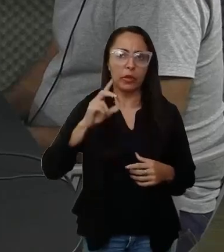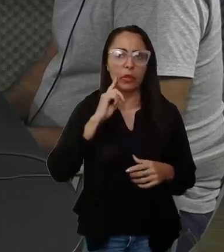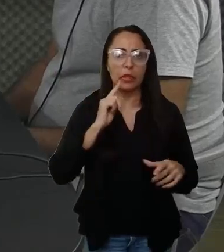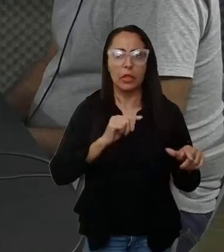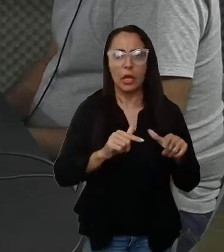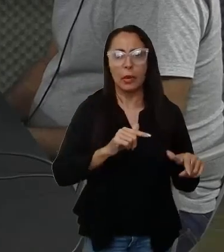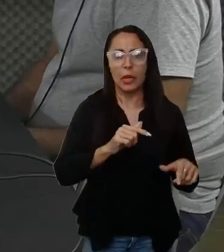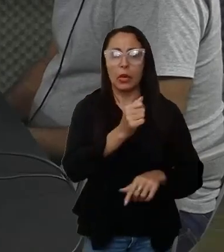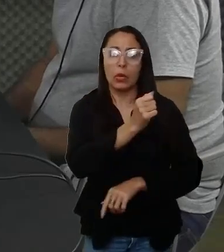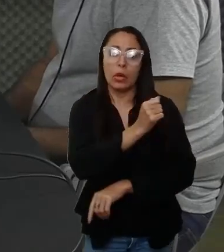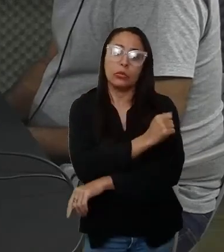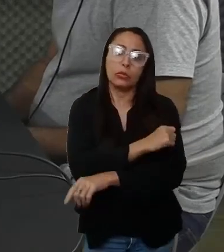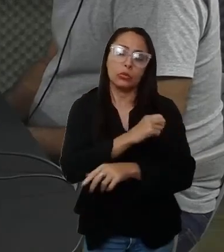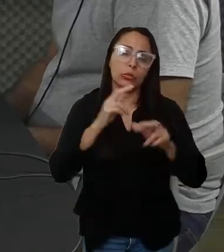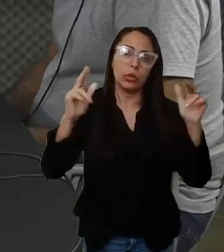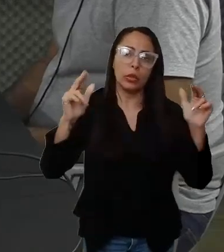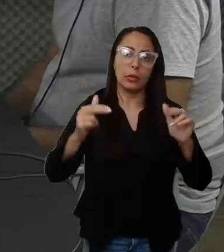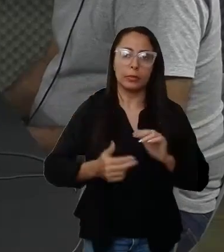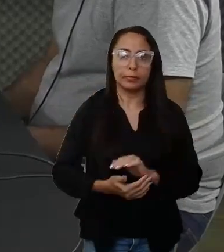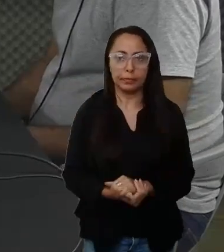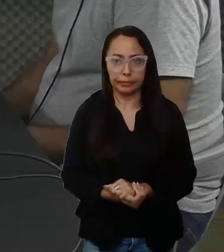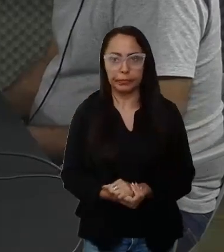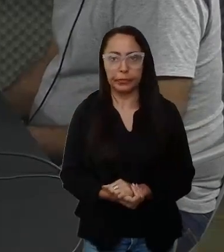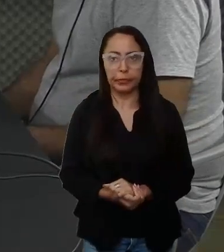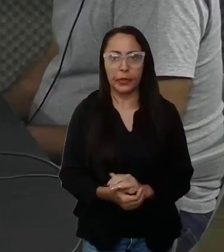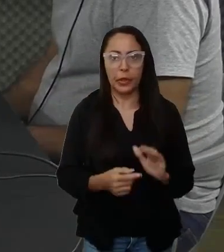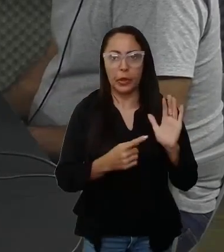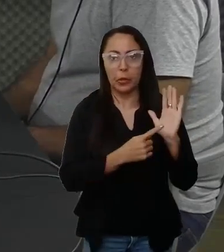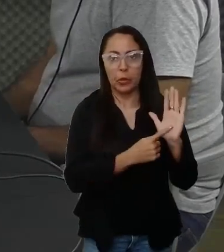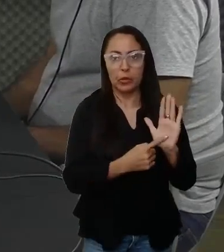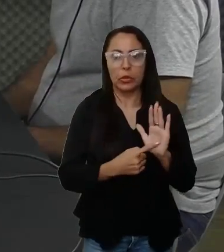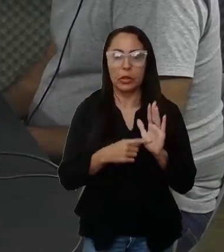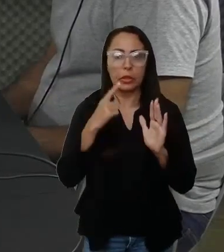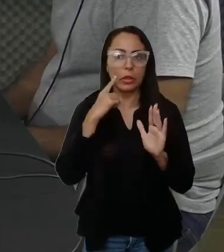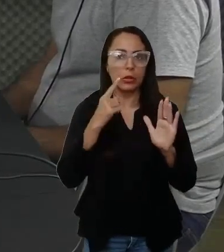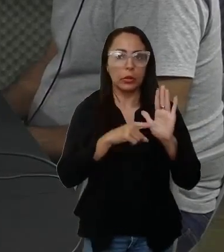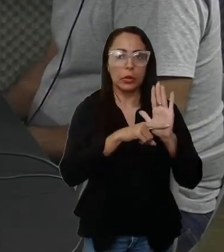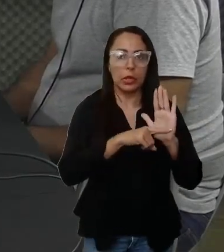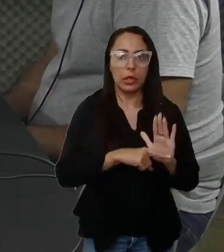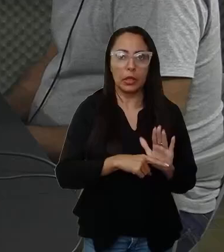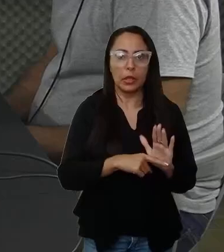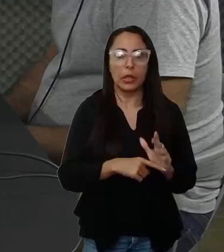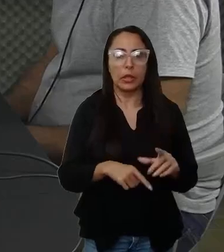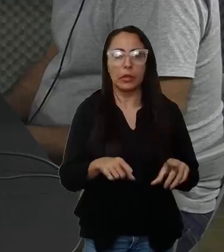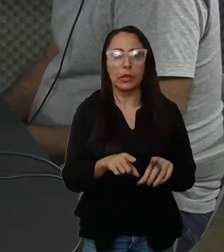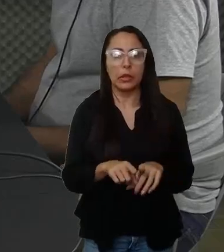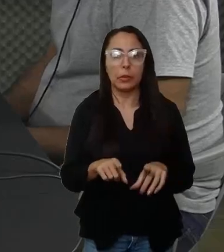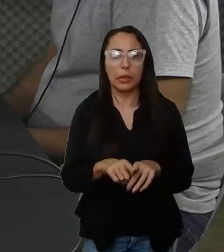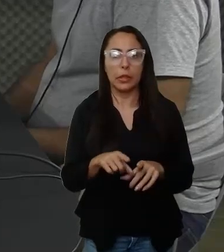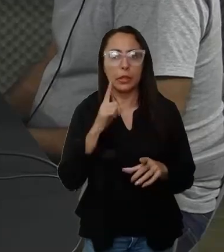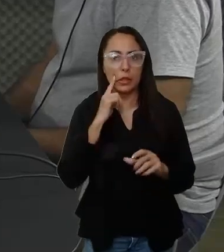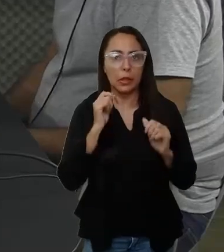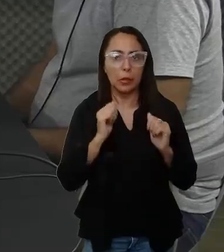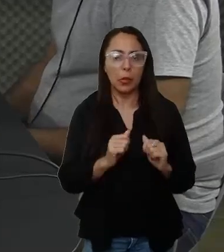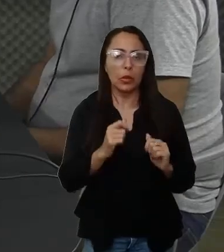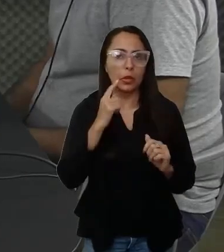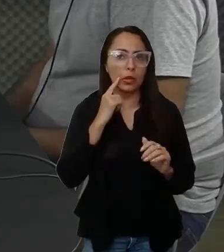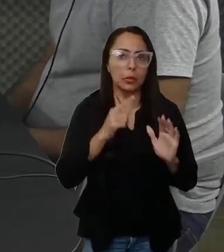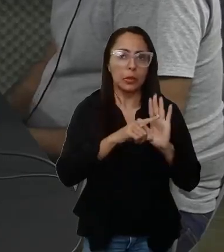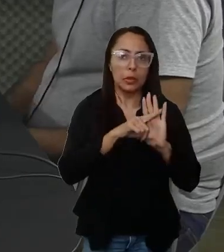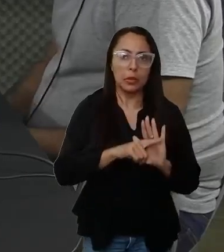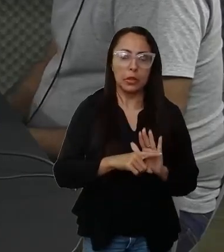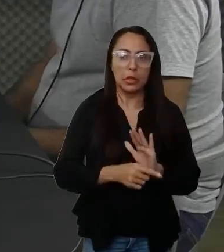alunos o tema. Né? Mostrar a ele que existem os efeitos negativos, mas que existem também ações que podem minimizar esses efeitos